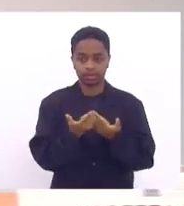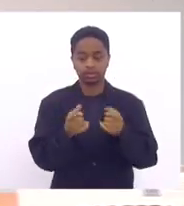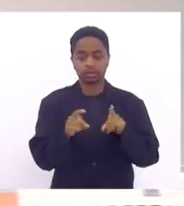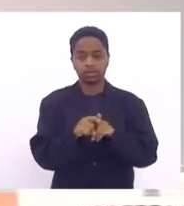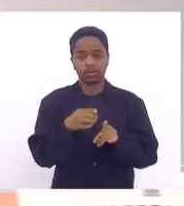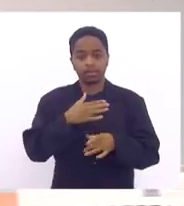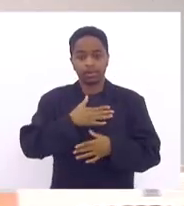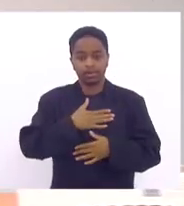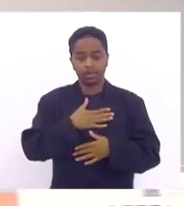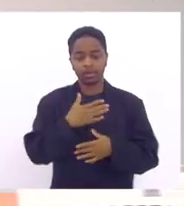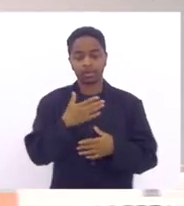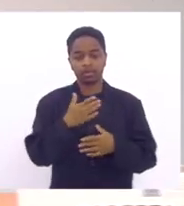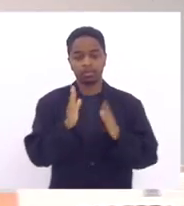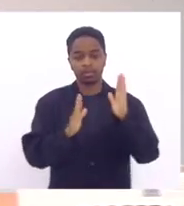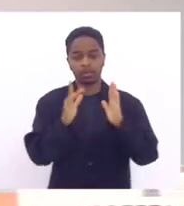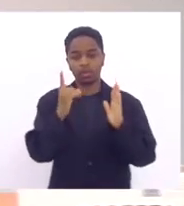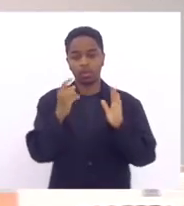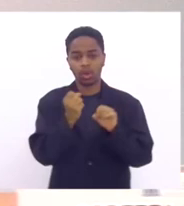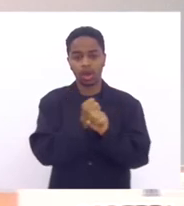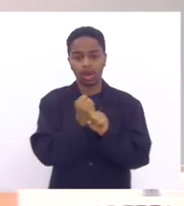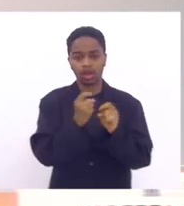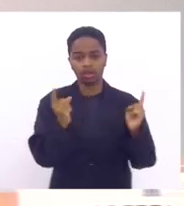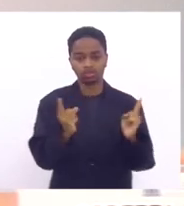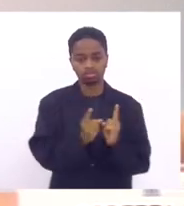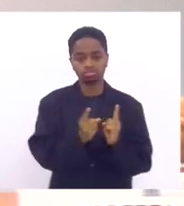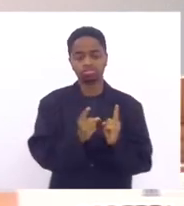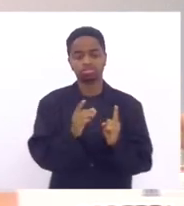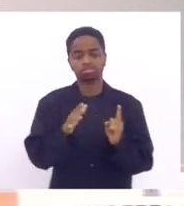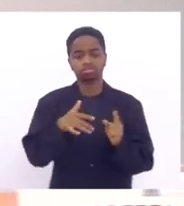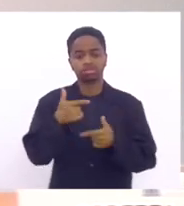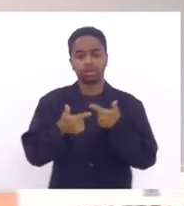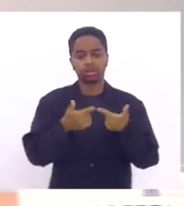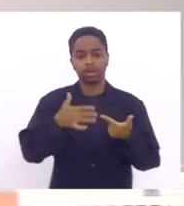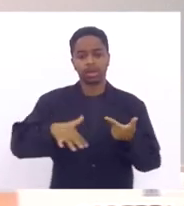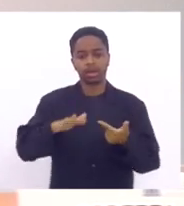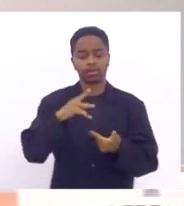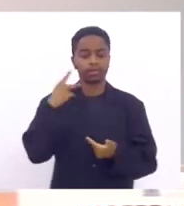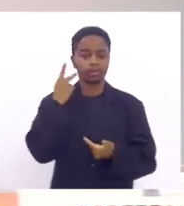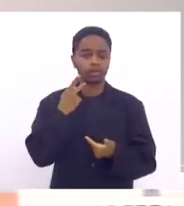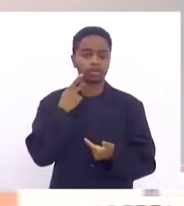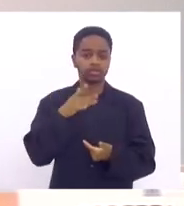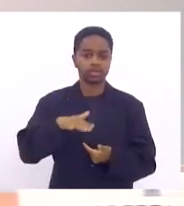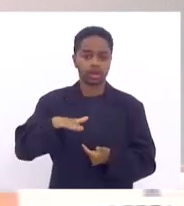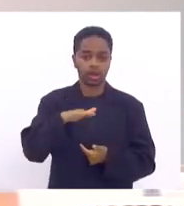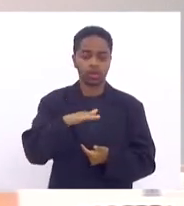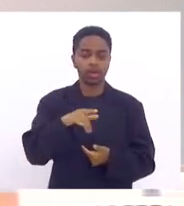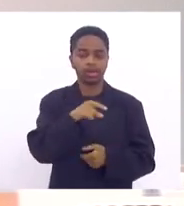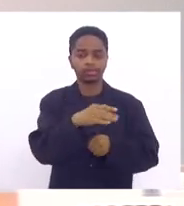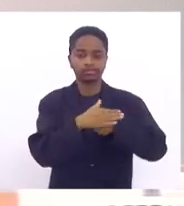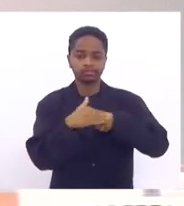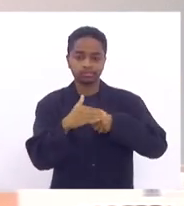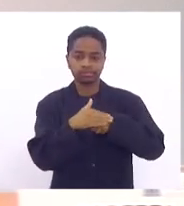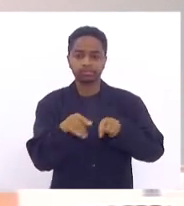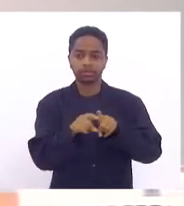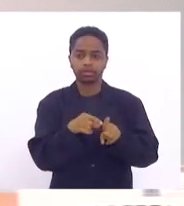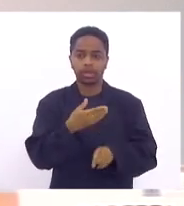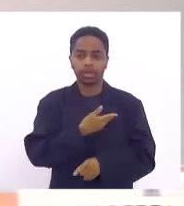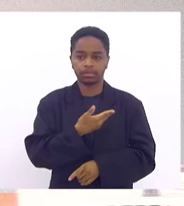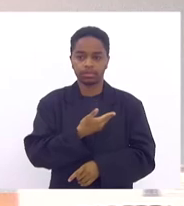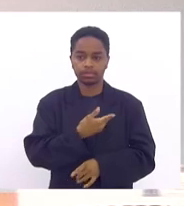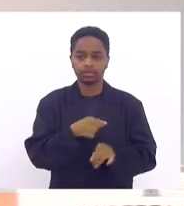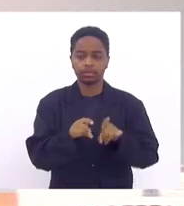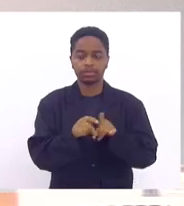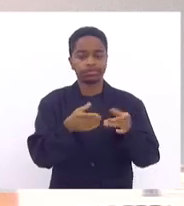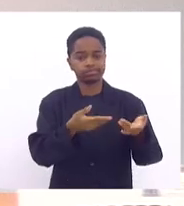ano de um pouco menos de um ano de Procuradoria Geral ter eh o carinho a amizade e a